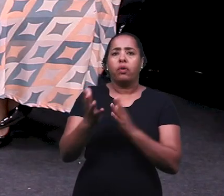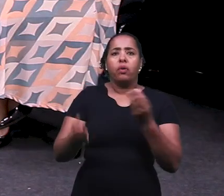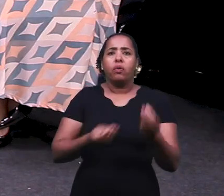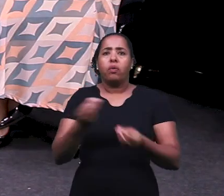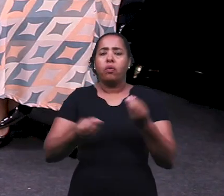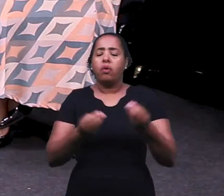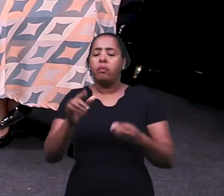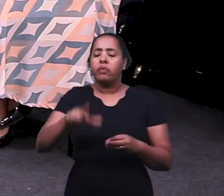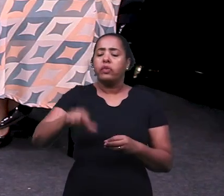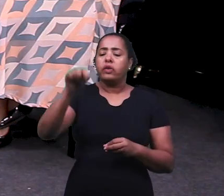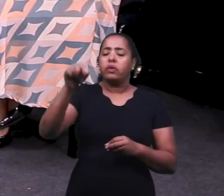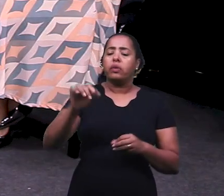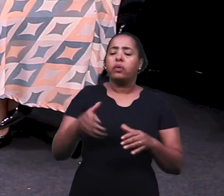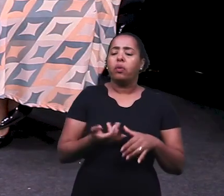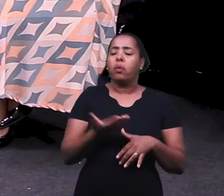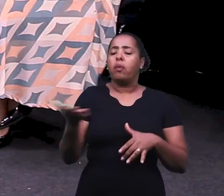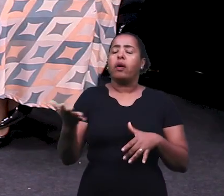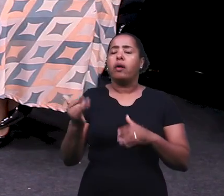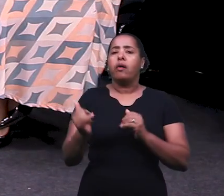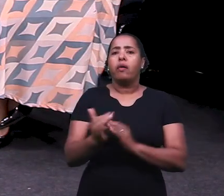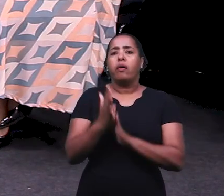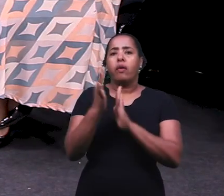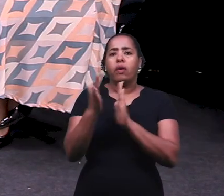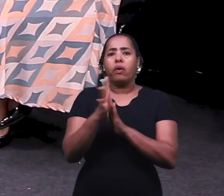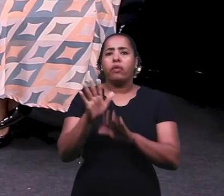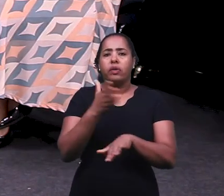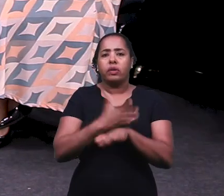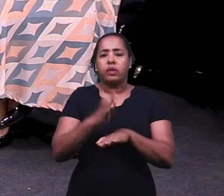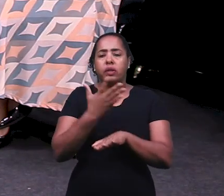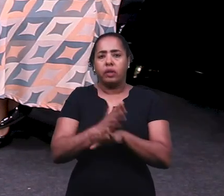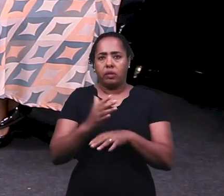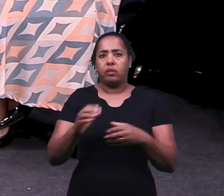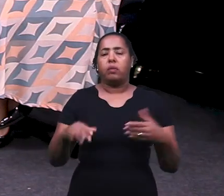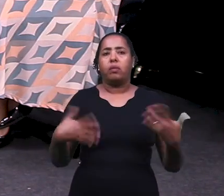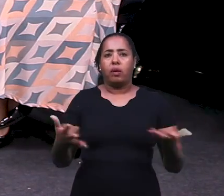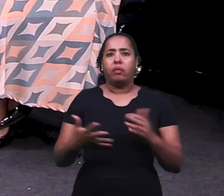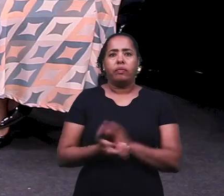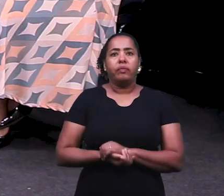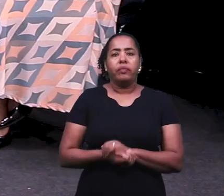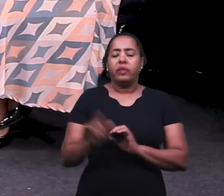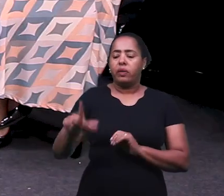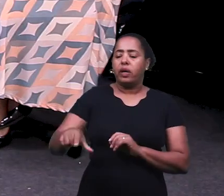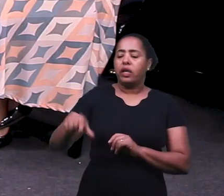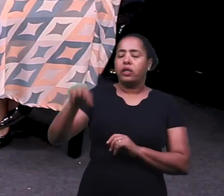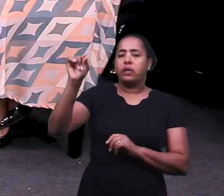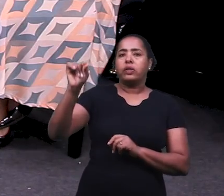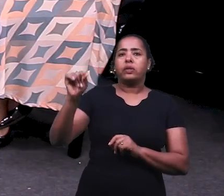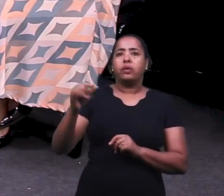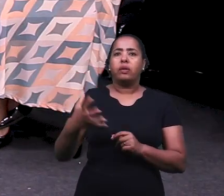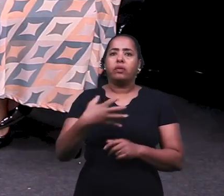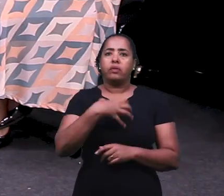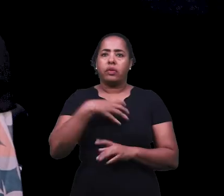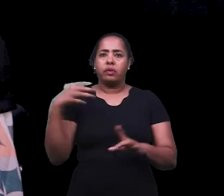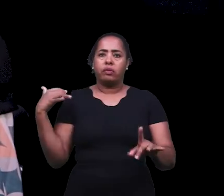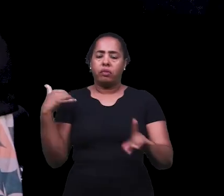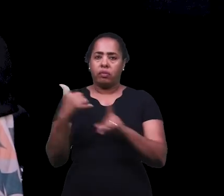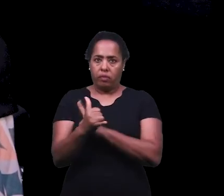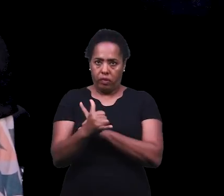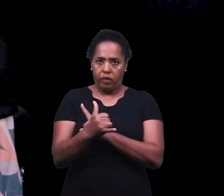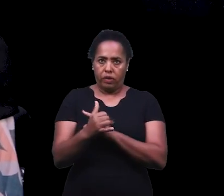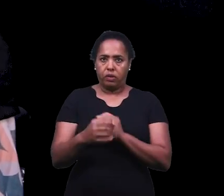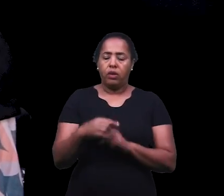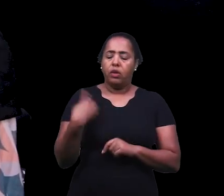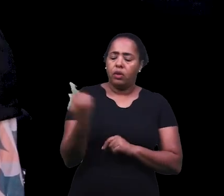você ou vocês definem que louvores que vão ser ensaiados e cantados? A